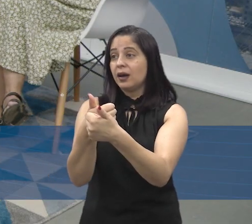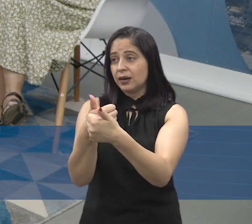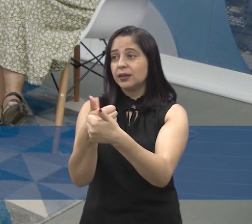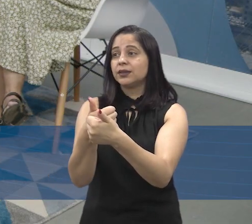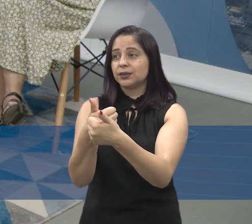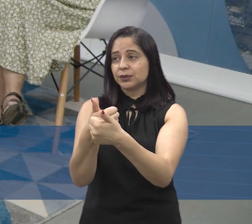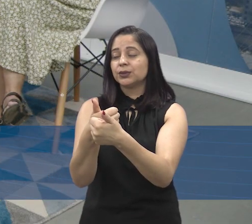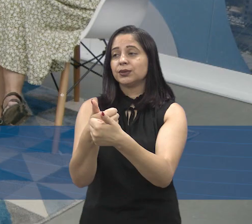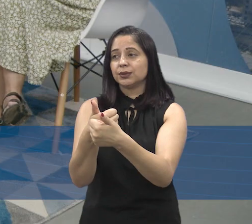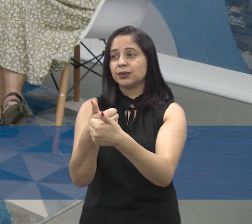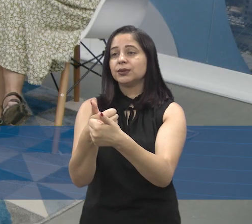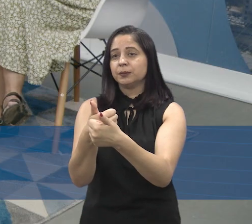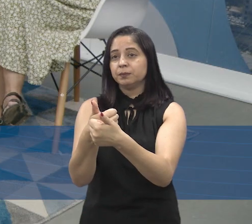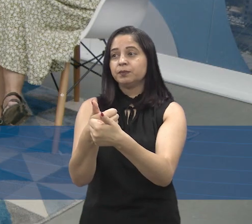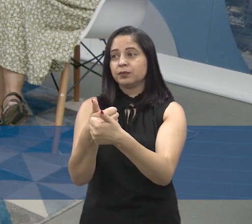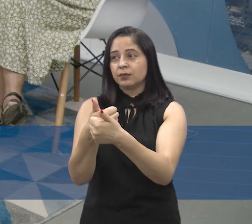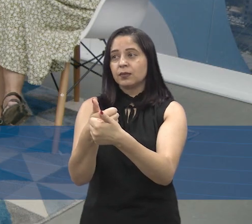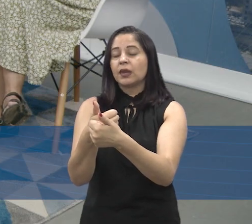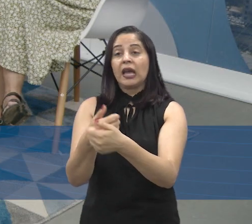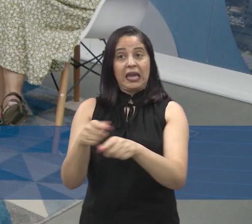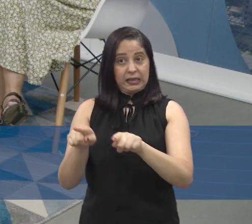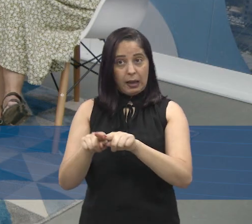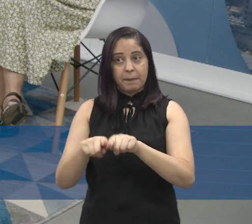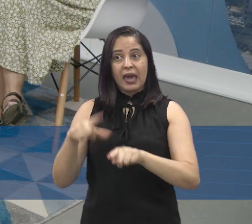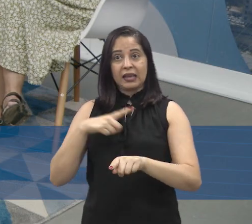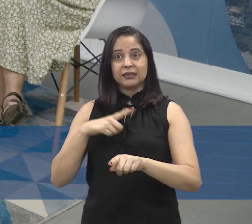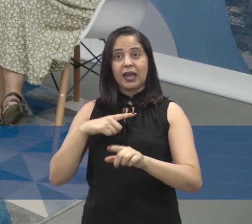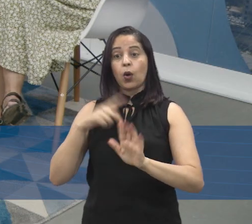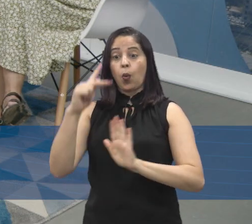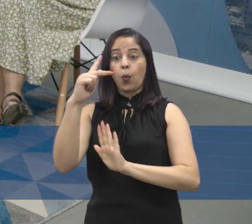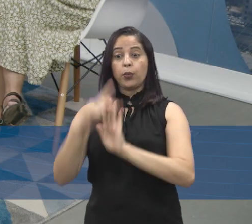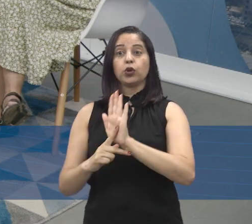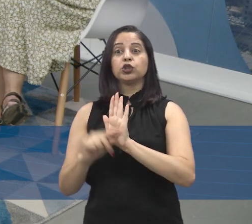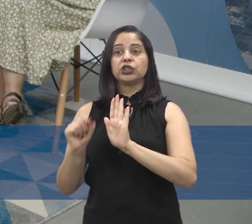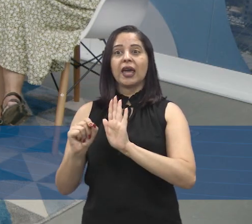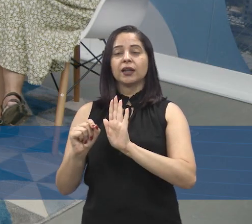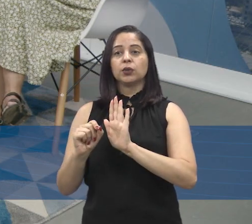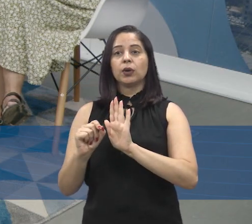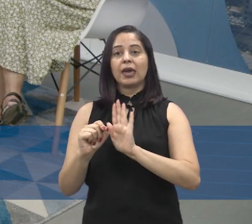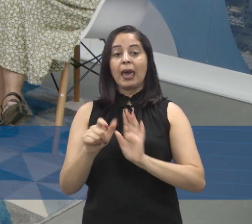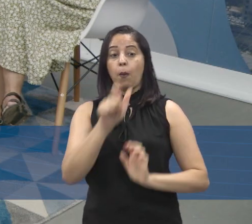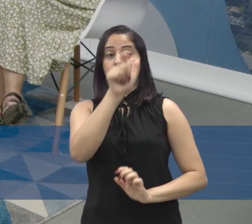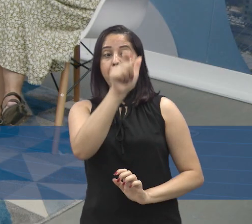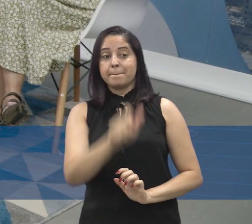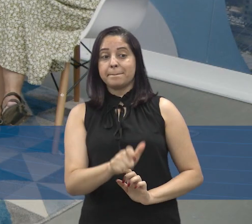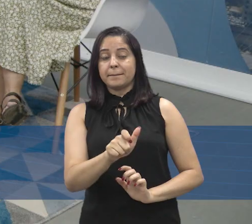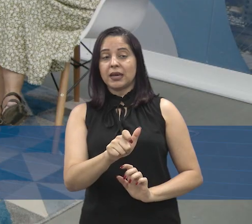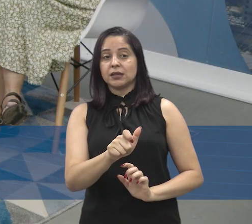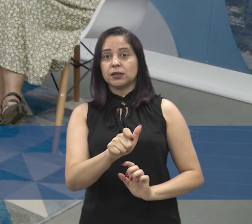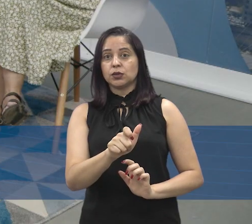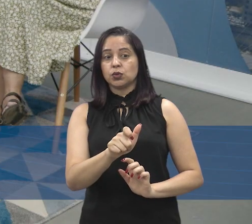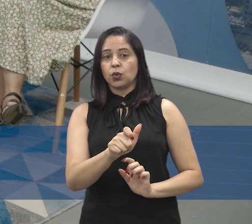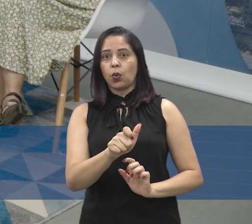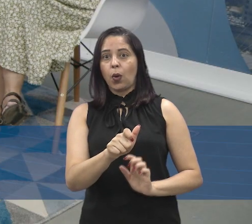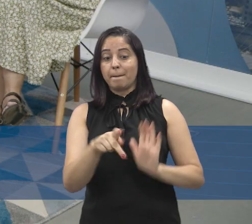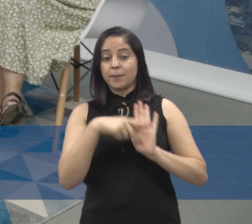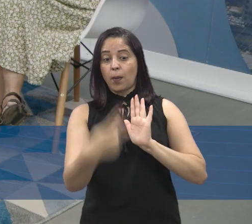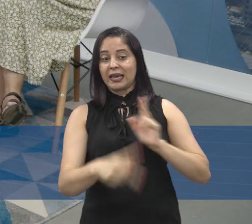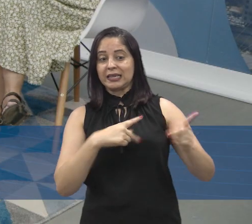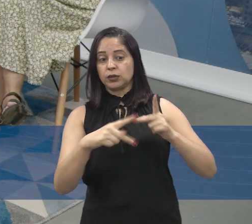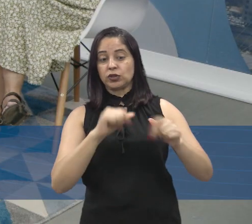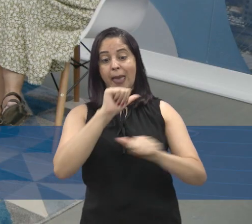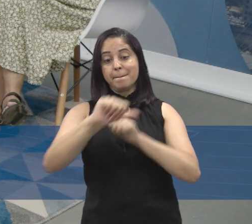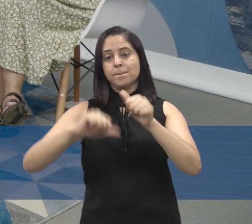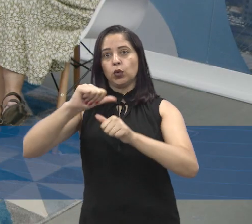né, para santificar, beatificar alguns dos nossos queridos aí. Mas a